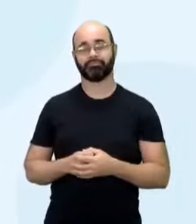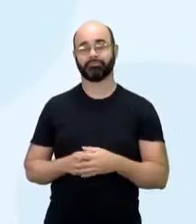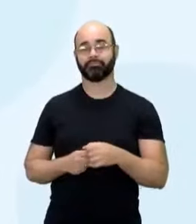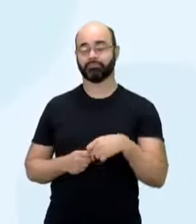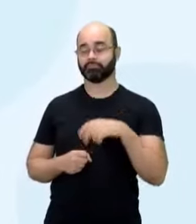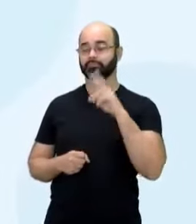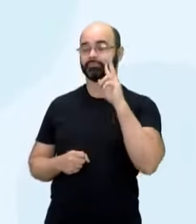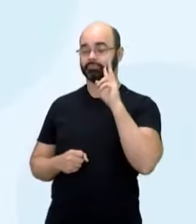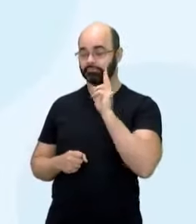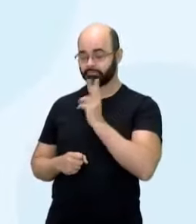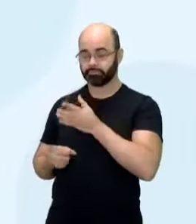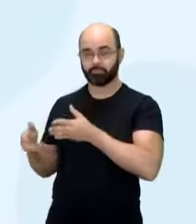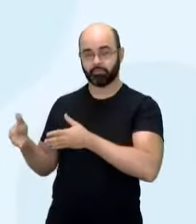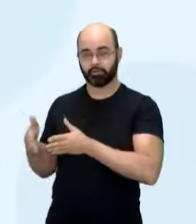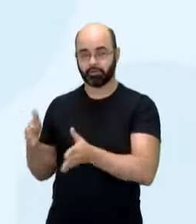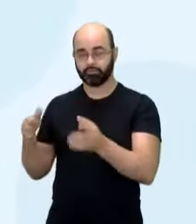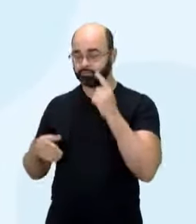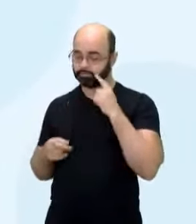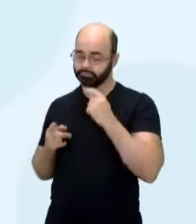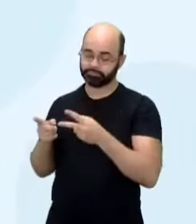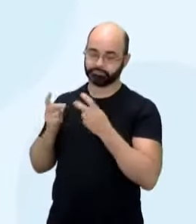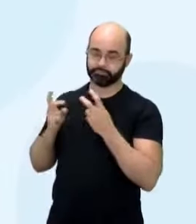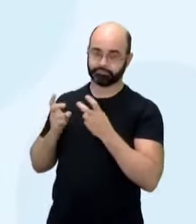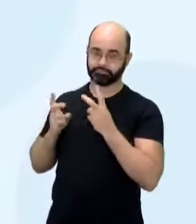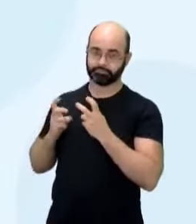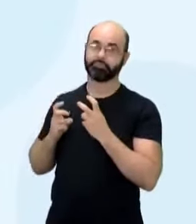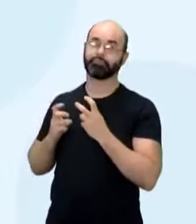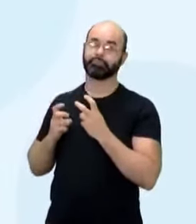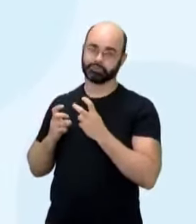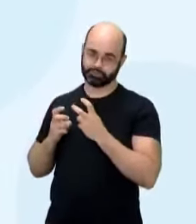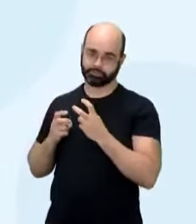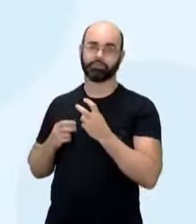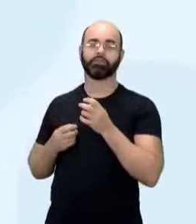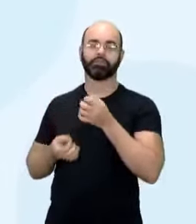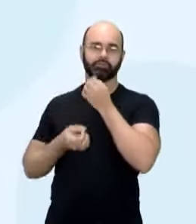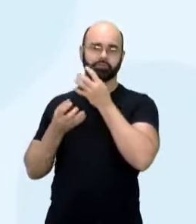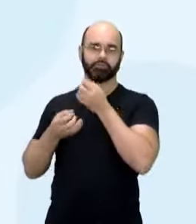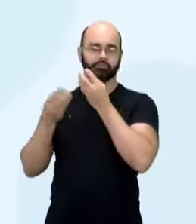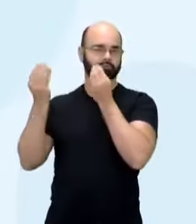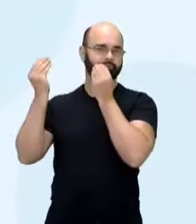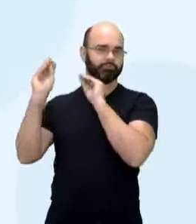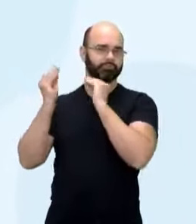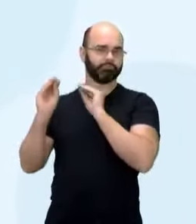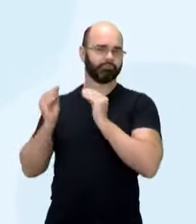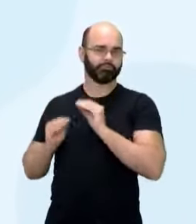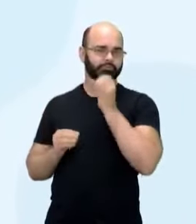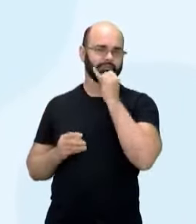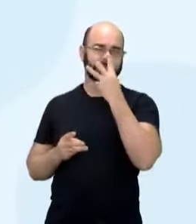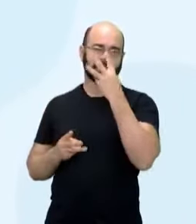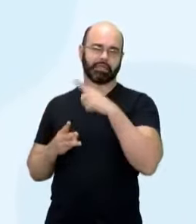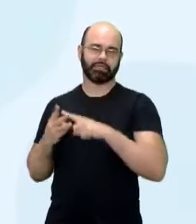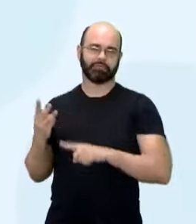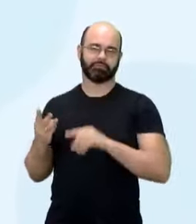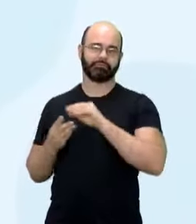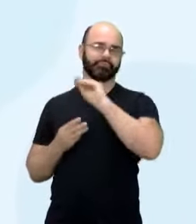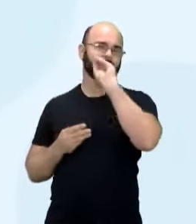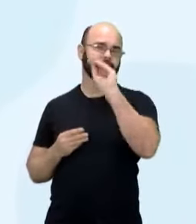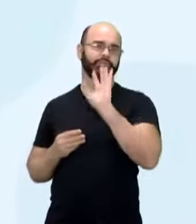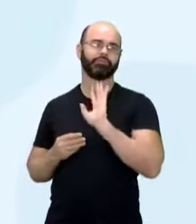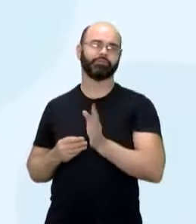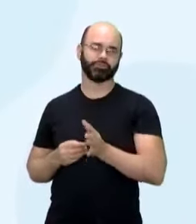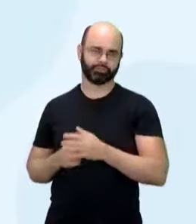olha para o caminho, coloca aqui esses 3 aprendizados, qual é o próximo